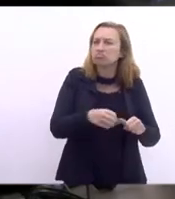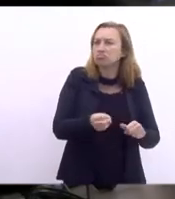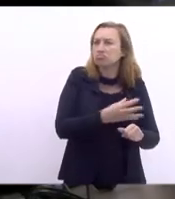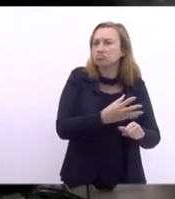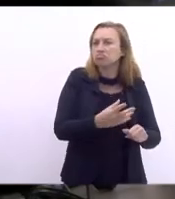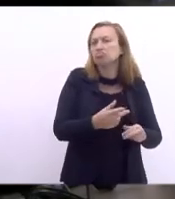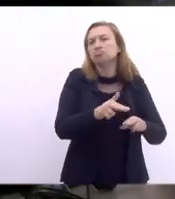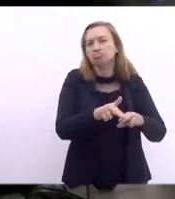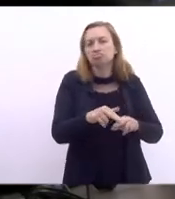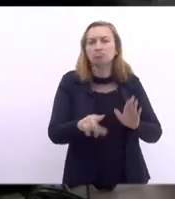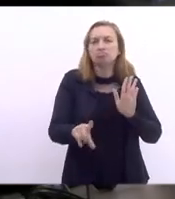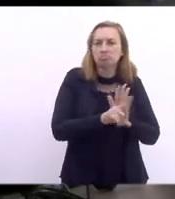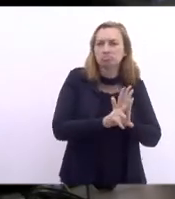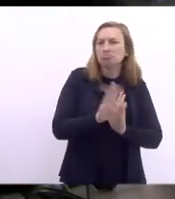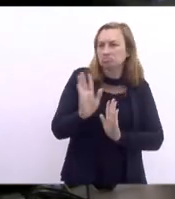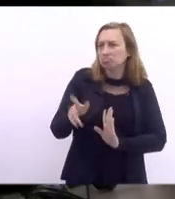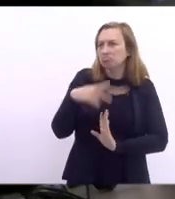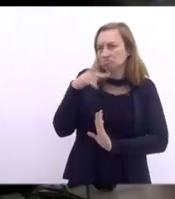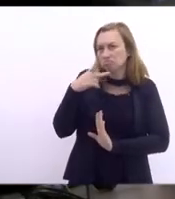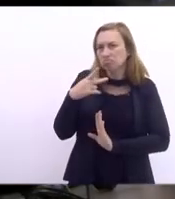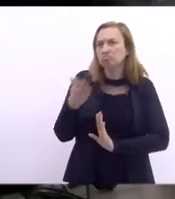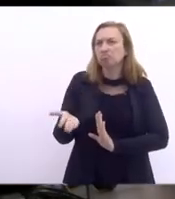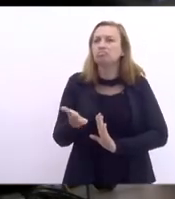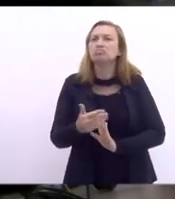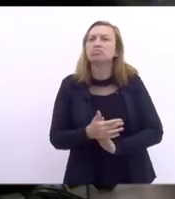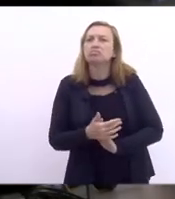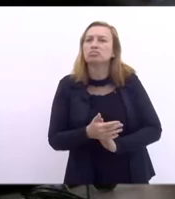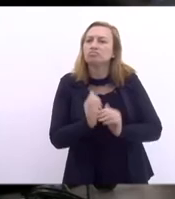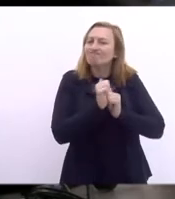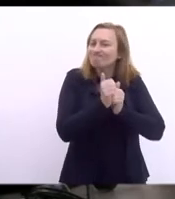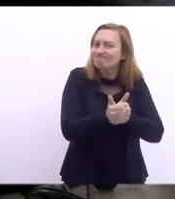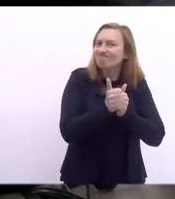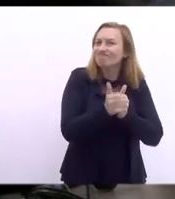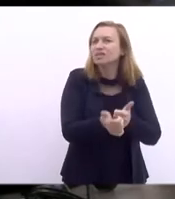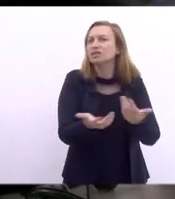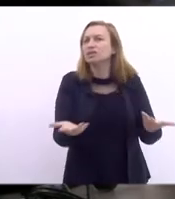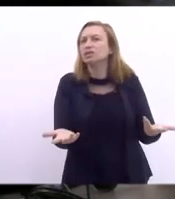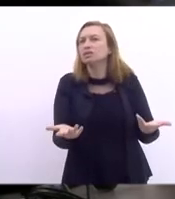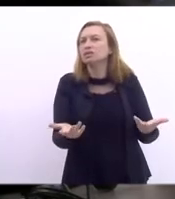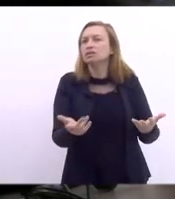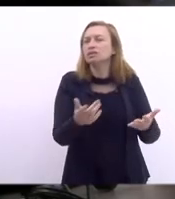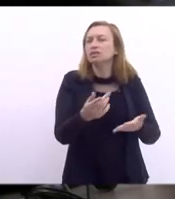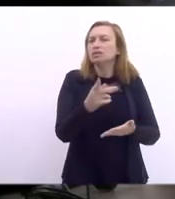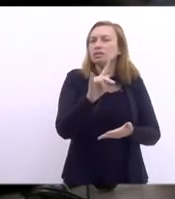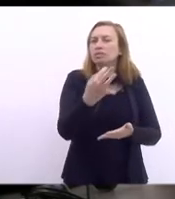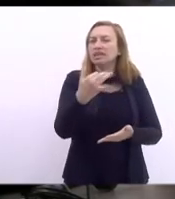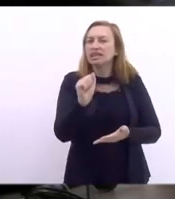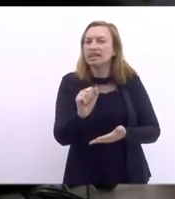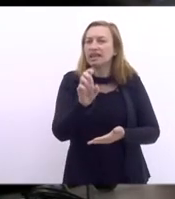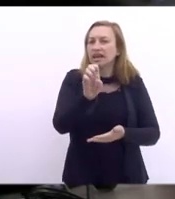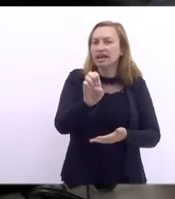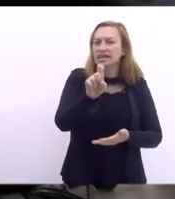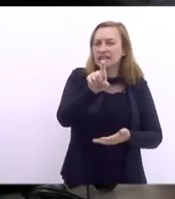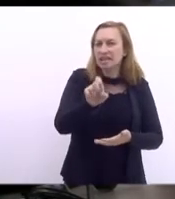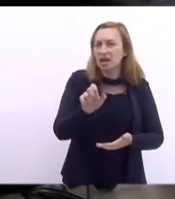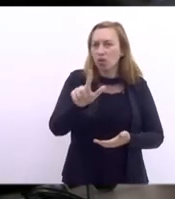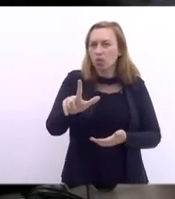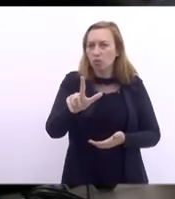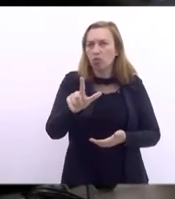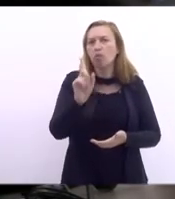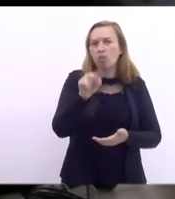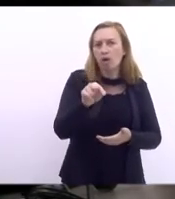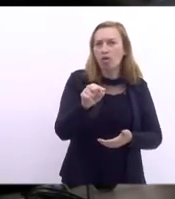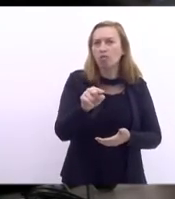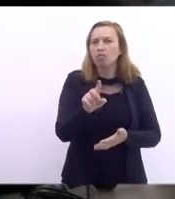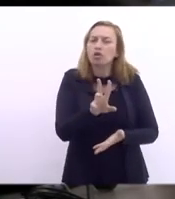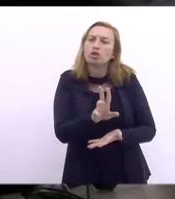das leis ela mesmo falou e acompanhamento por planilha Excel que é um é